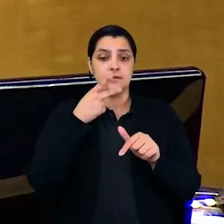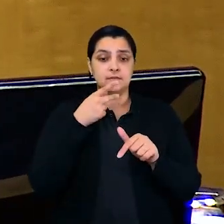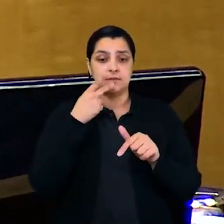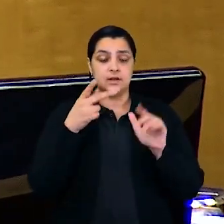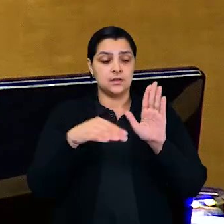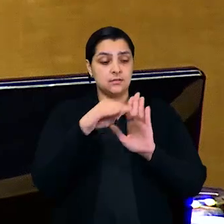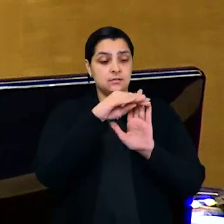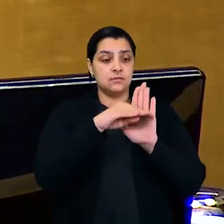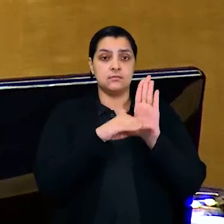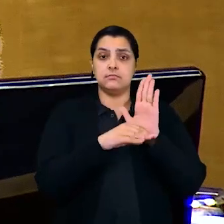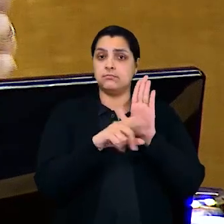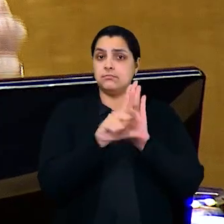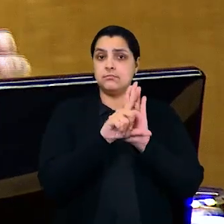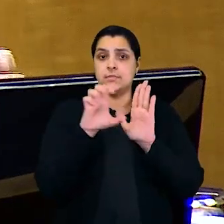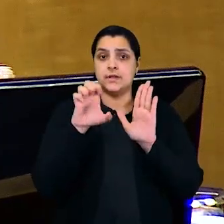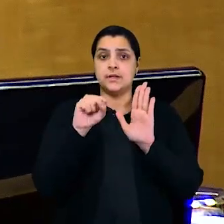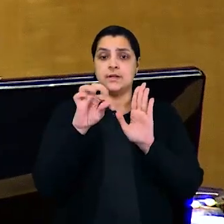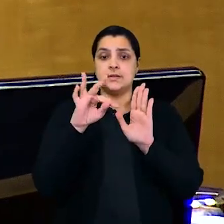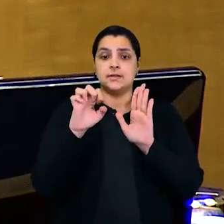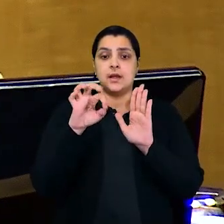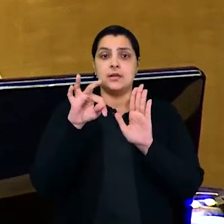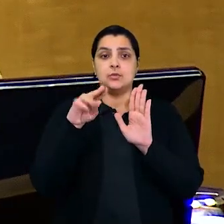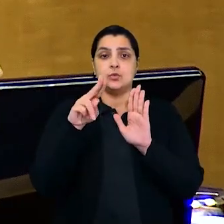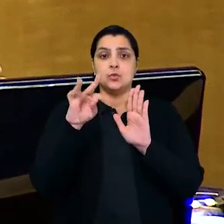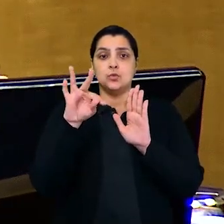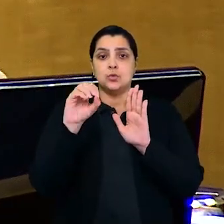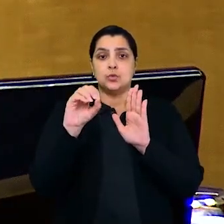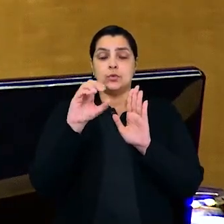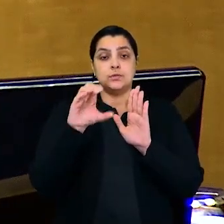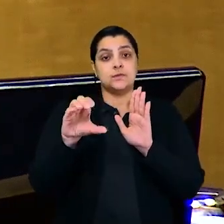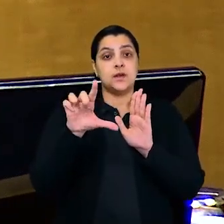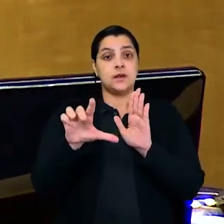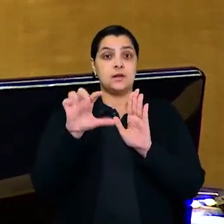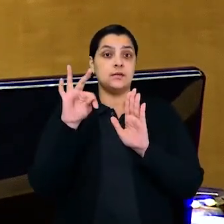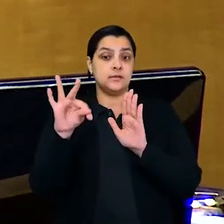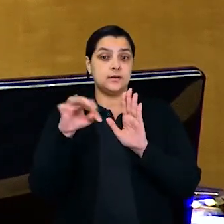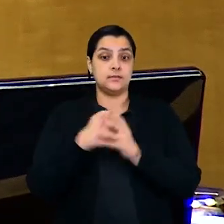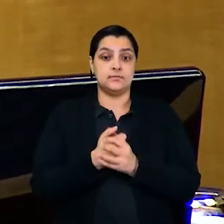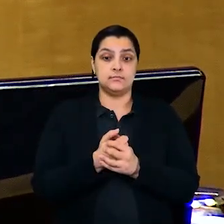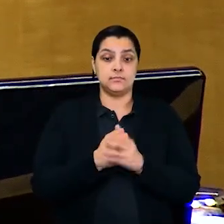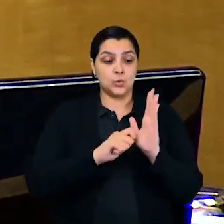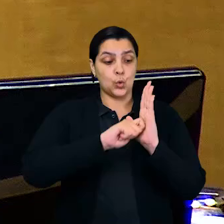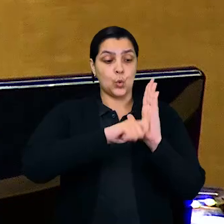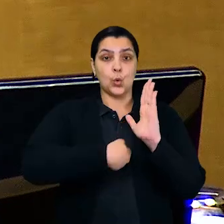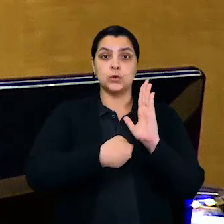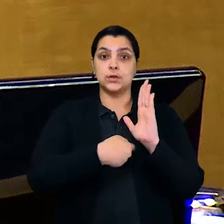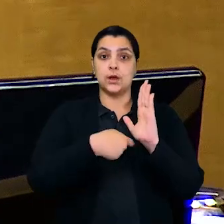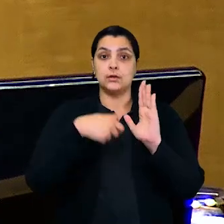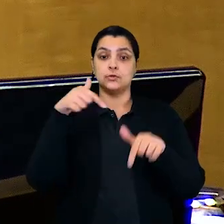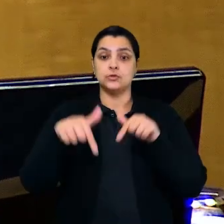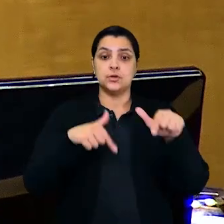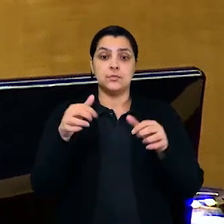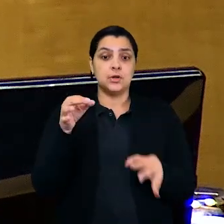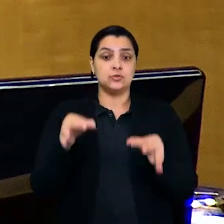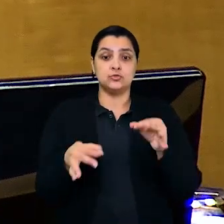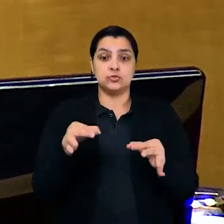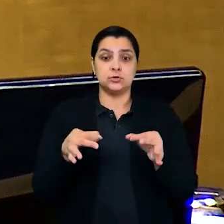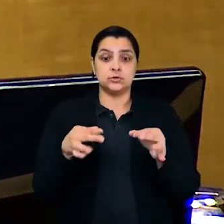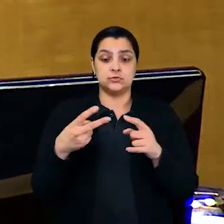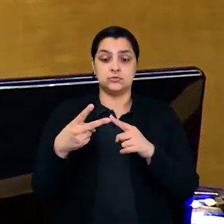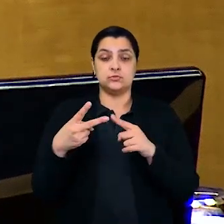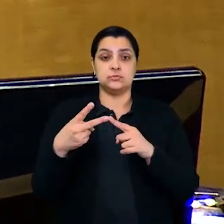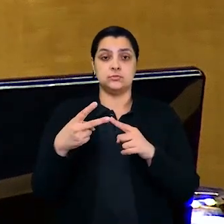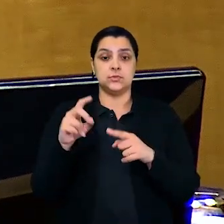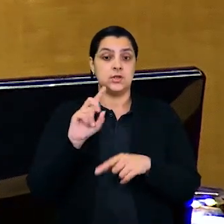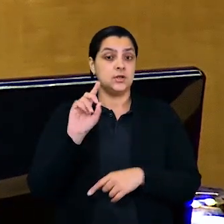um estatuto legal. Esse estatuto legal é a CLT. Então, a questão do contrato de trabalho é uma situação jurídica secundária.